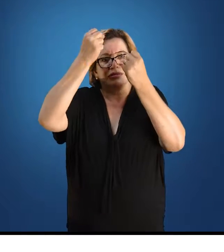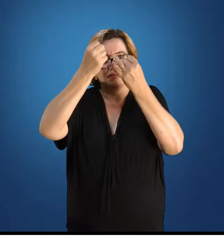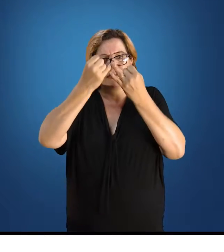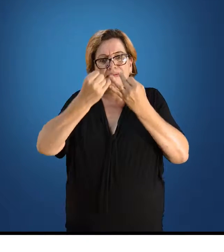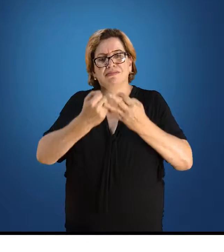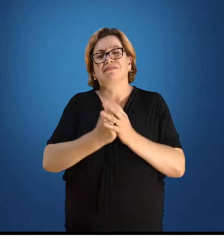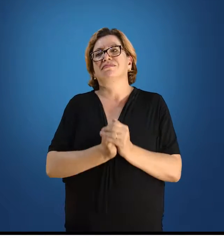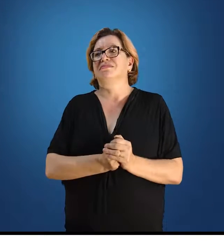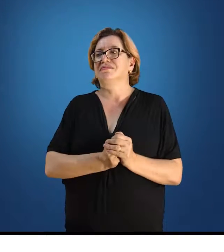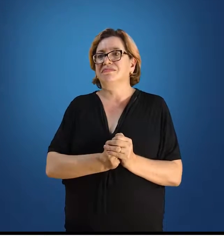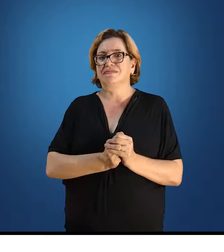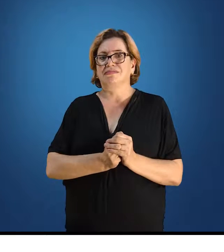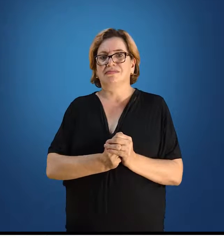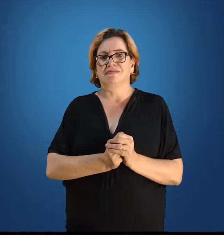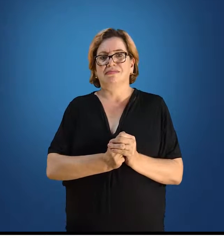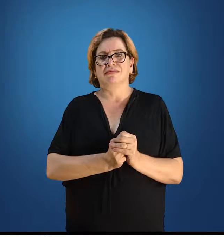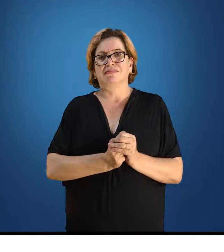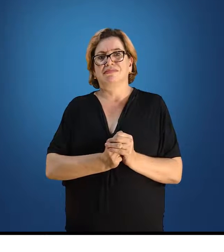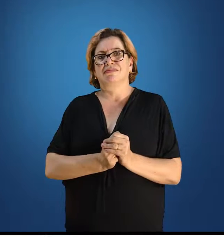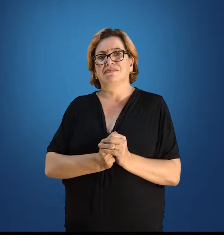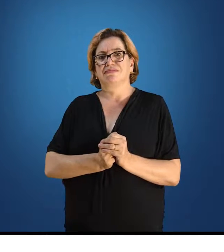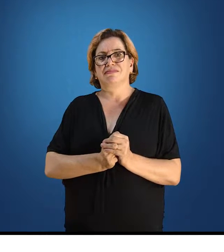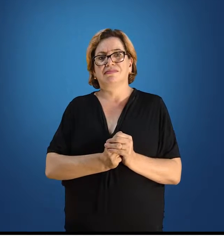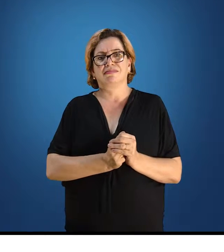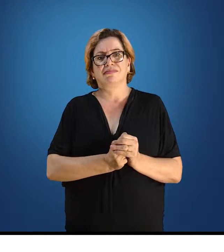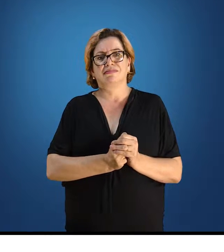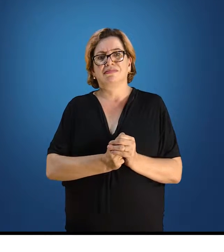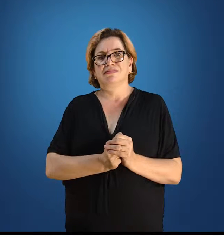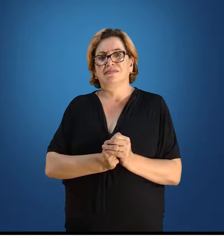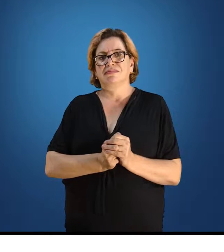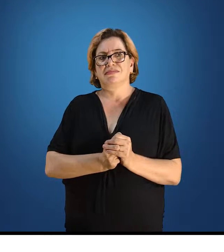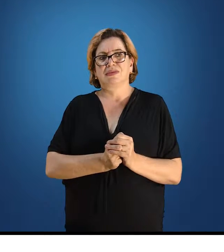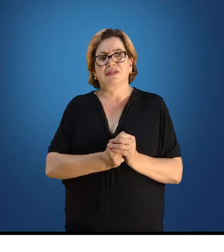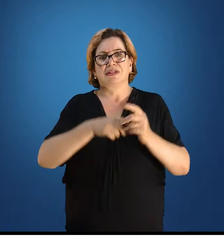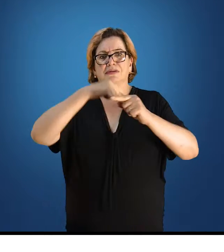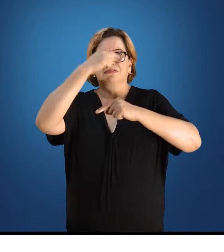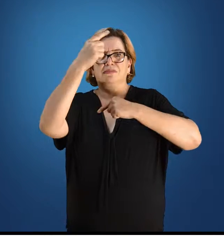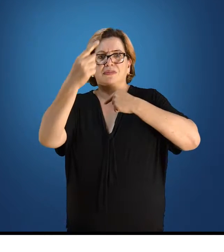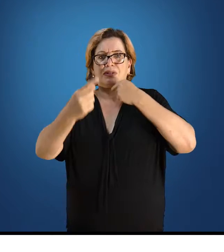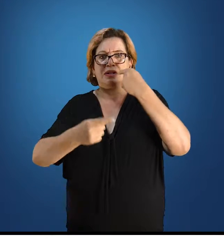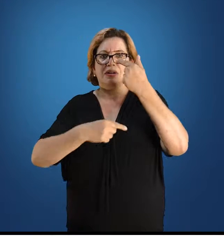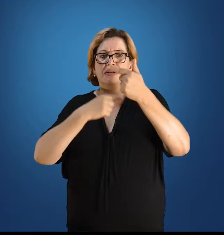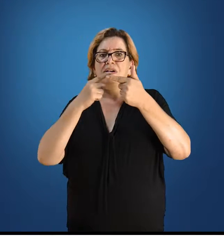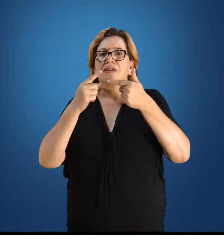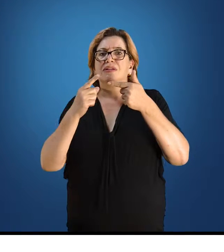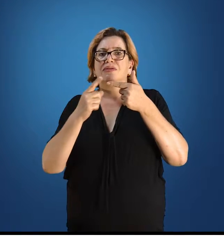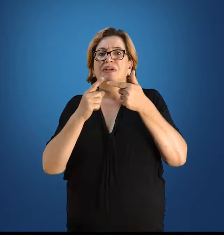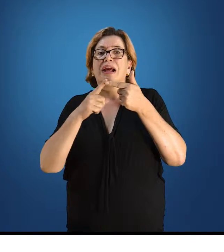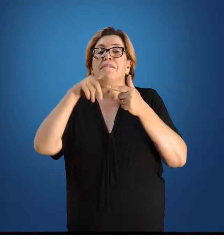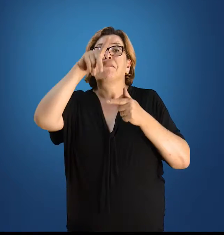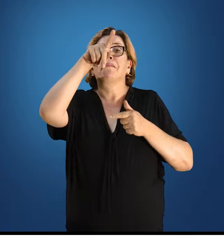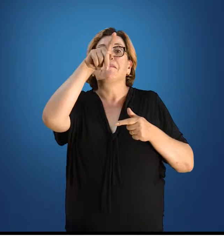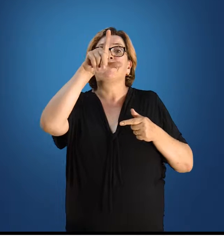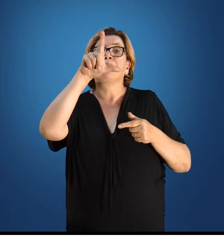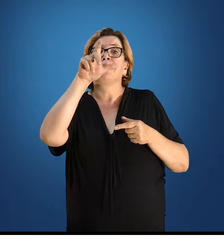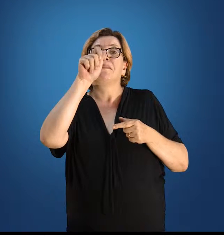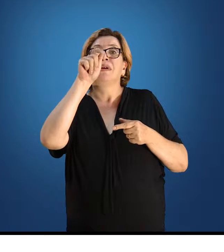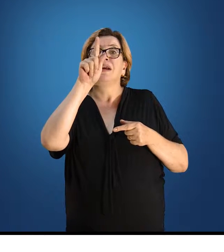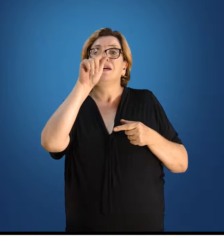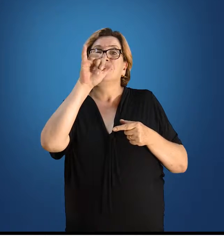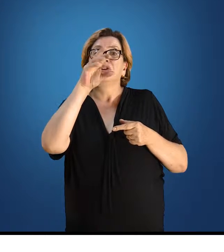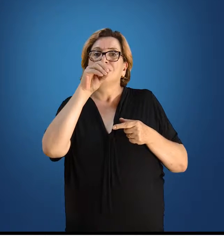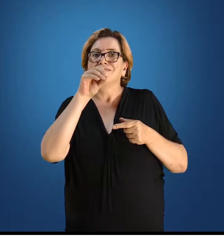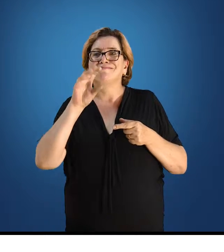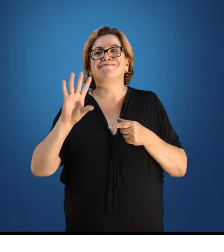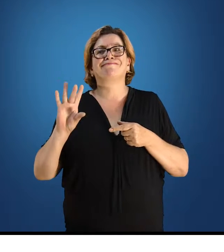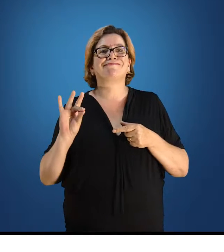de submissão e publicação de artigos. Na sequência, eu vou falar do plágio, porque hoje é uma preocupação